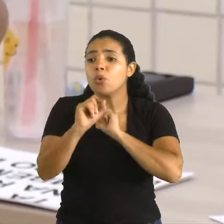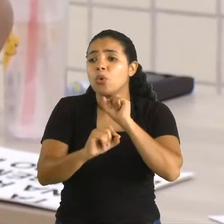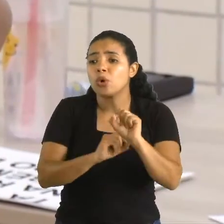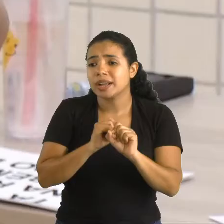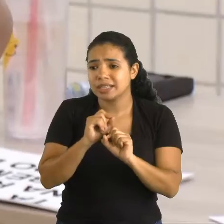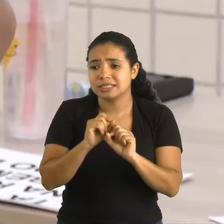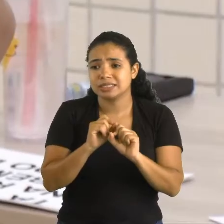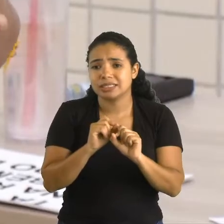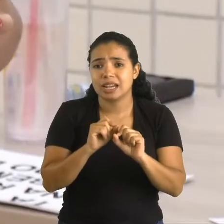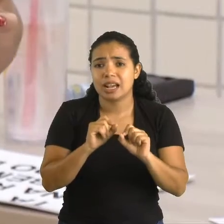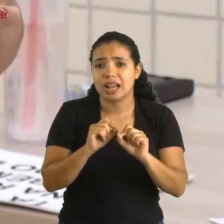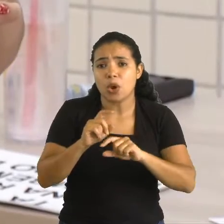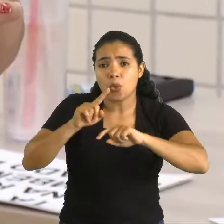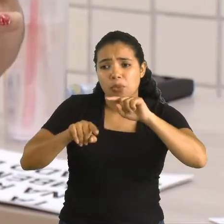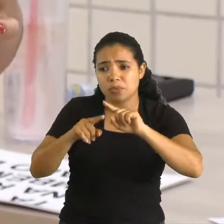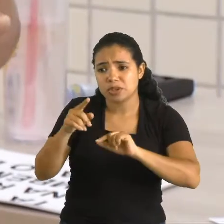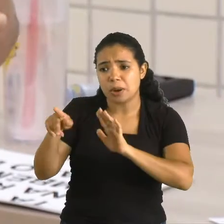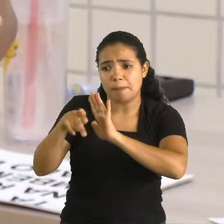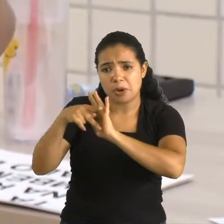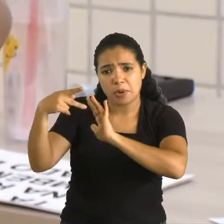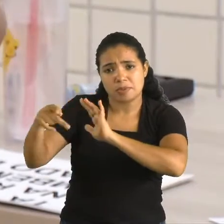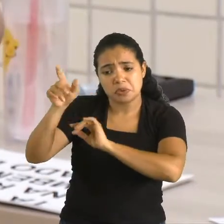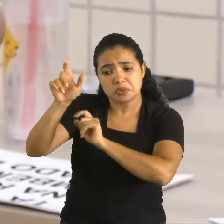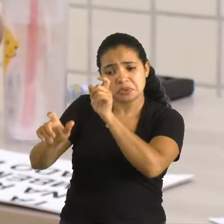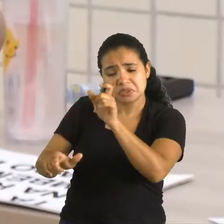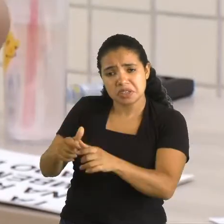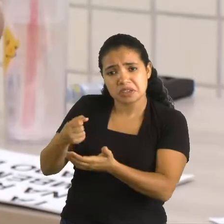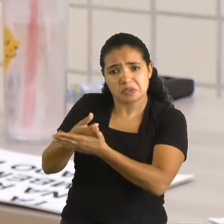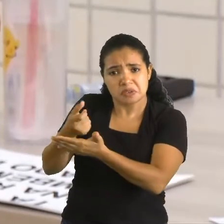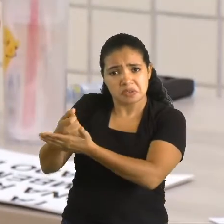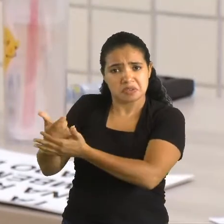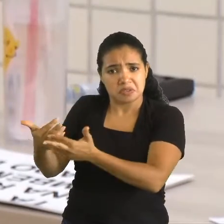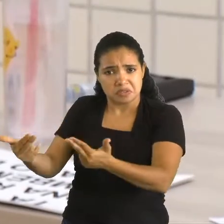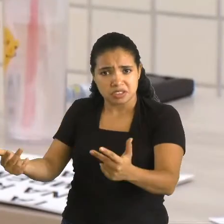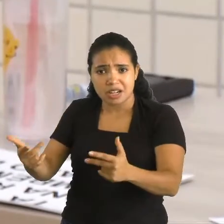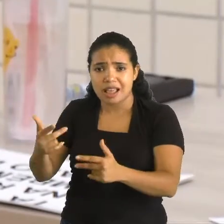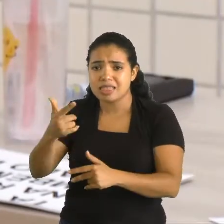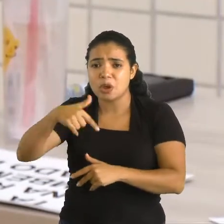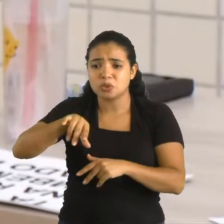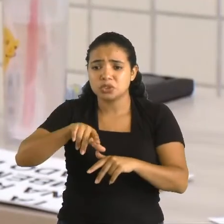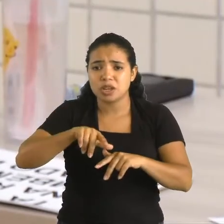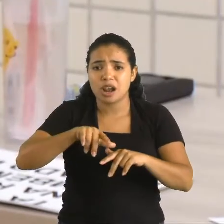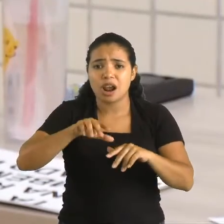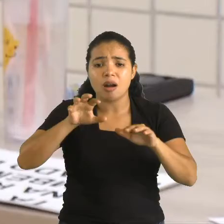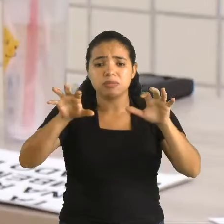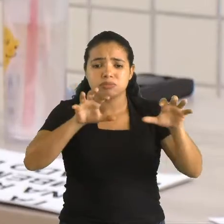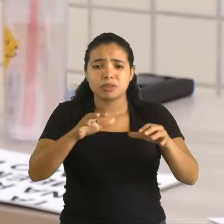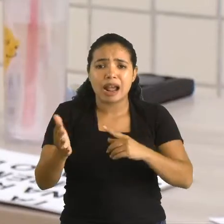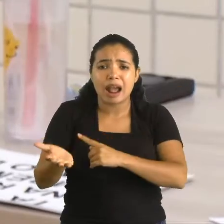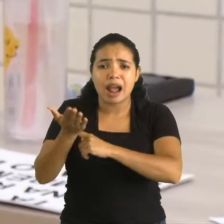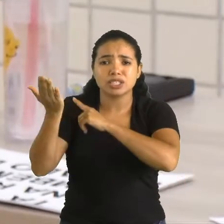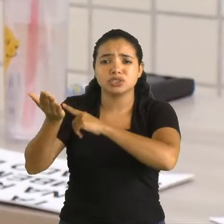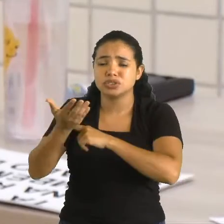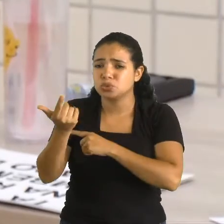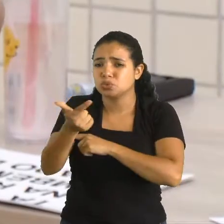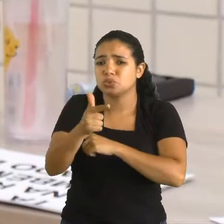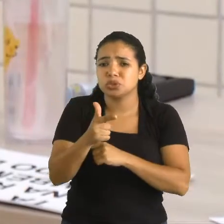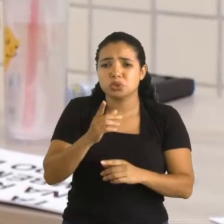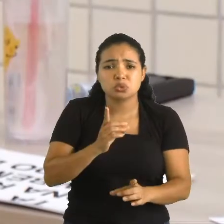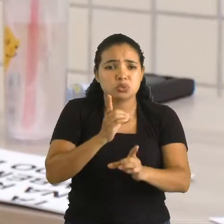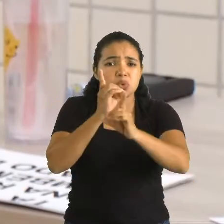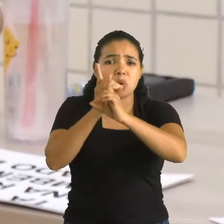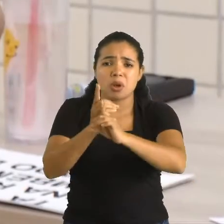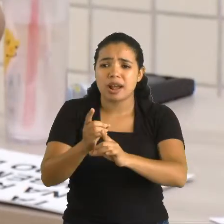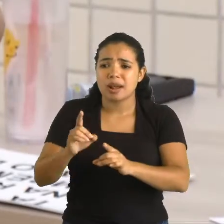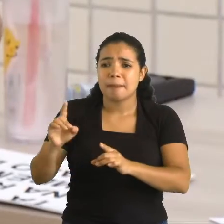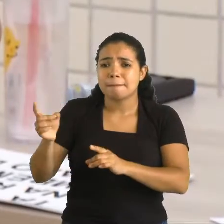As encomendas biruta dos seus clientes? Será que não tinha espaço, não tinha ninguém para ajudar, não encontrava ninguém